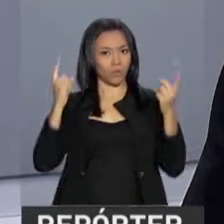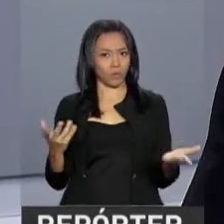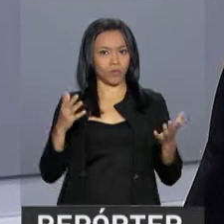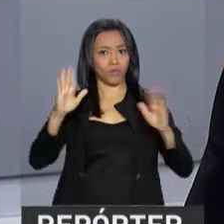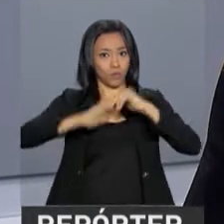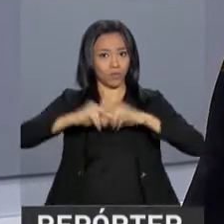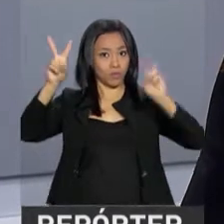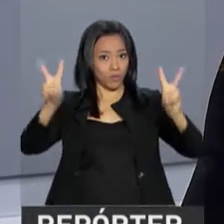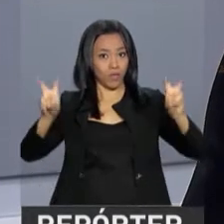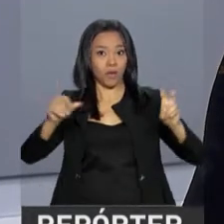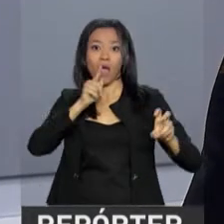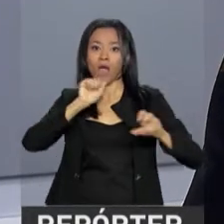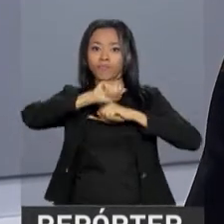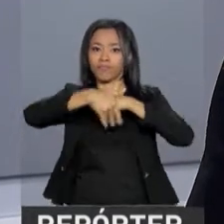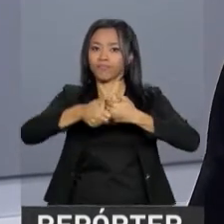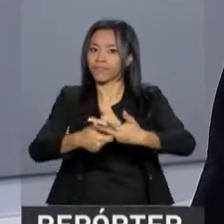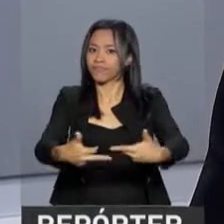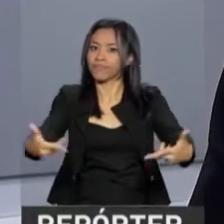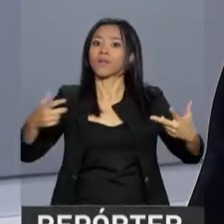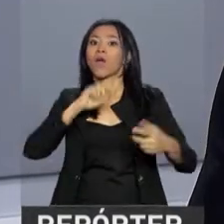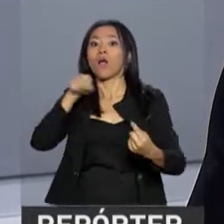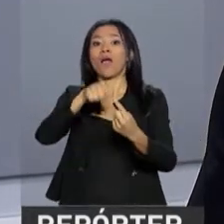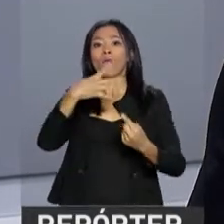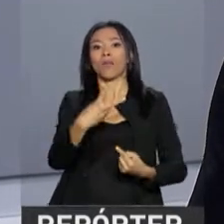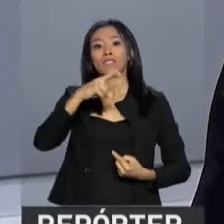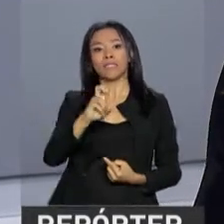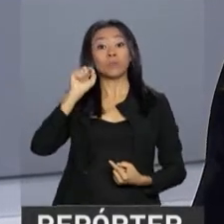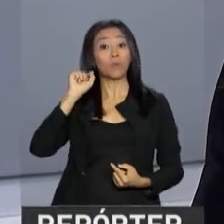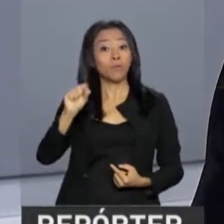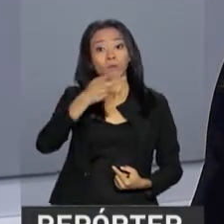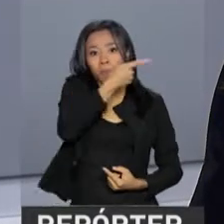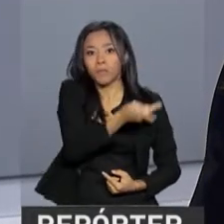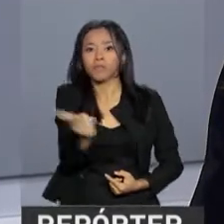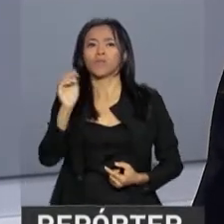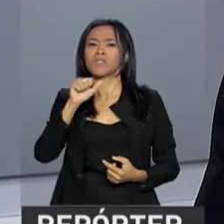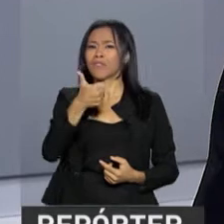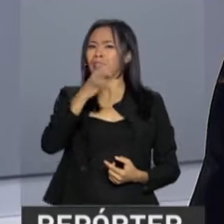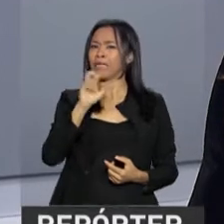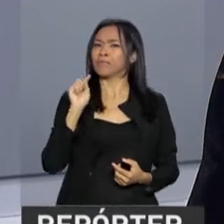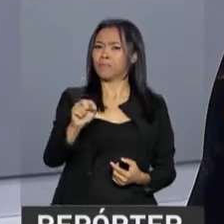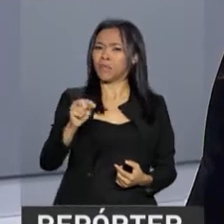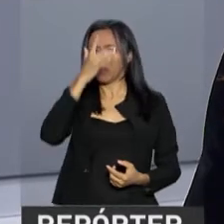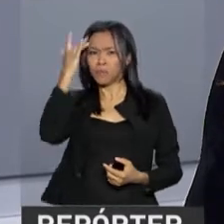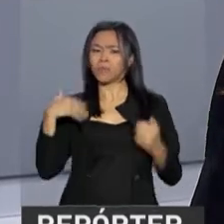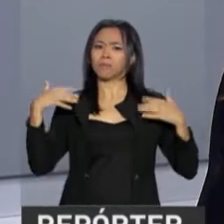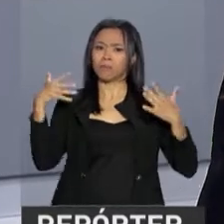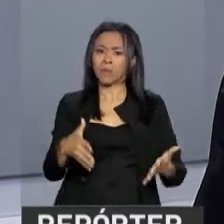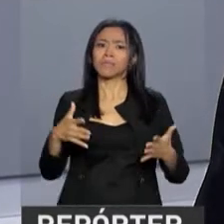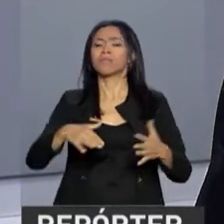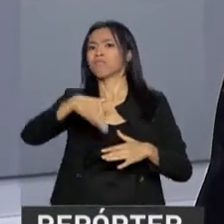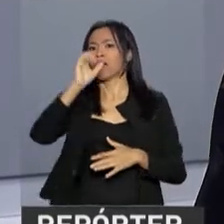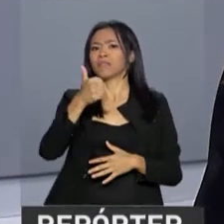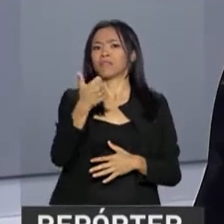expectativa é receber cerca de 45 mil visitantes serão 10 mil congressistas de mais de 150 países além